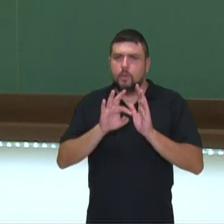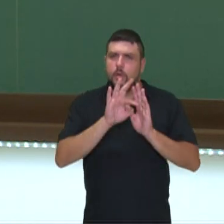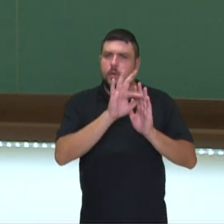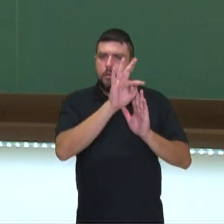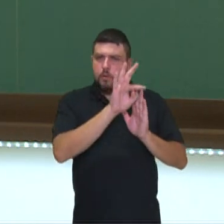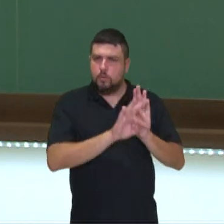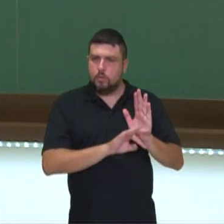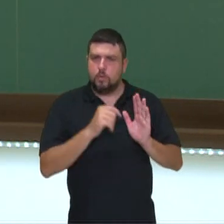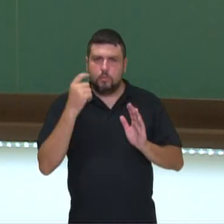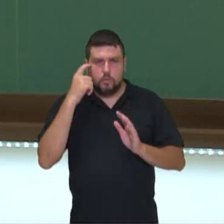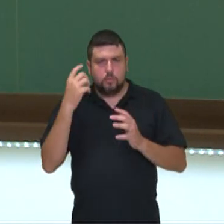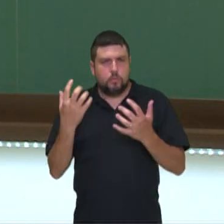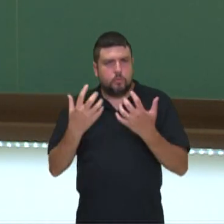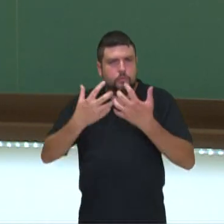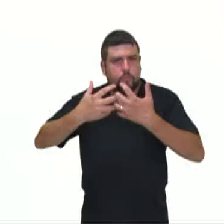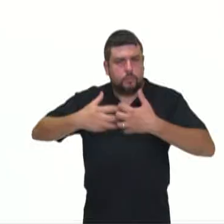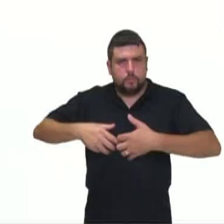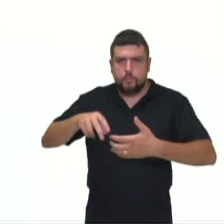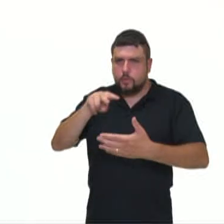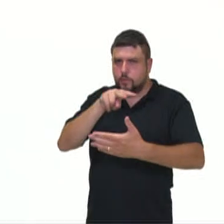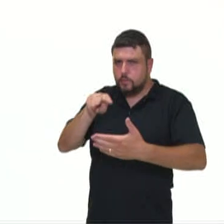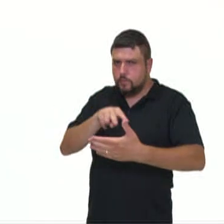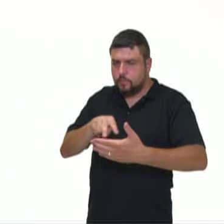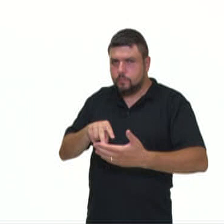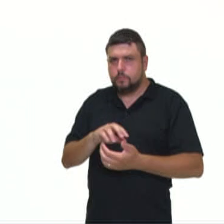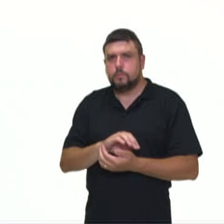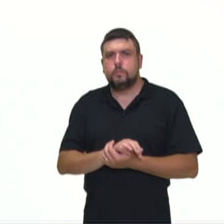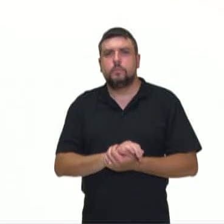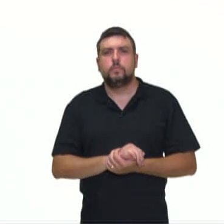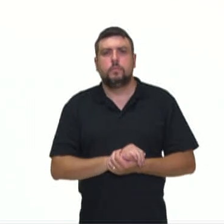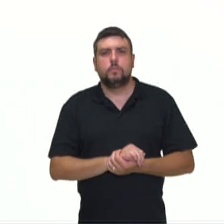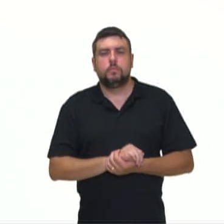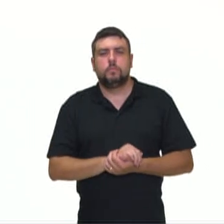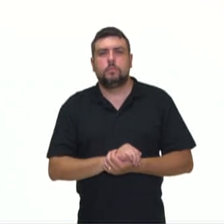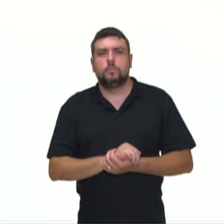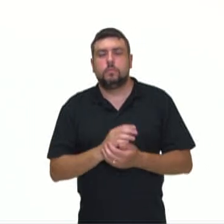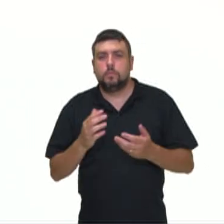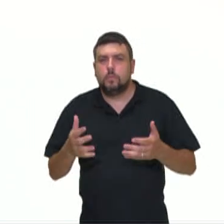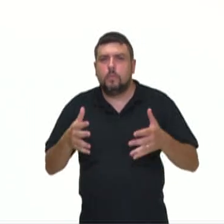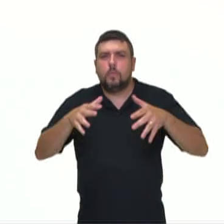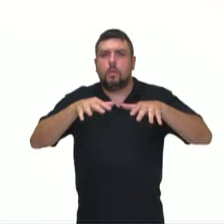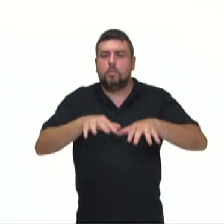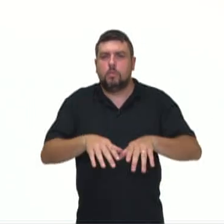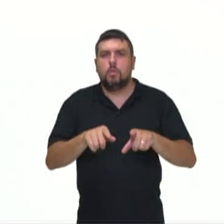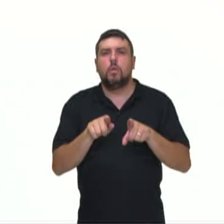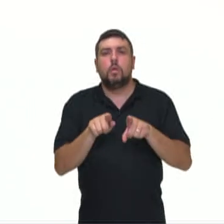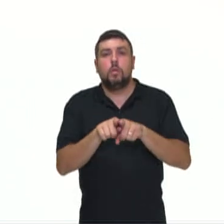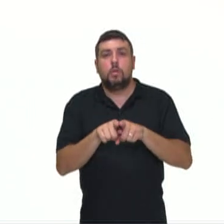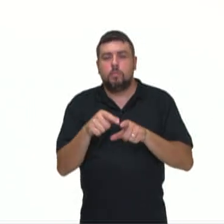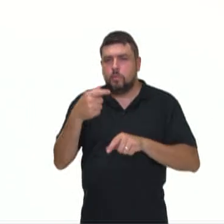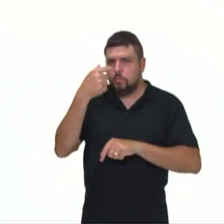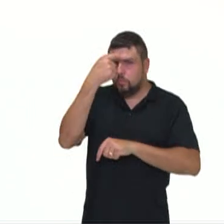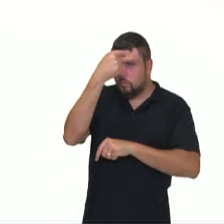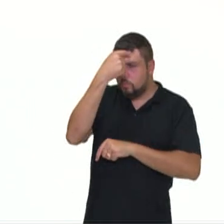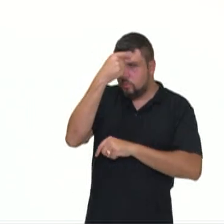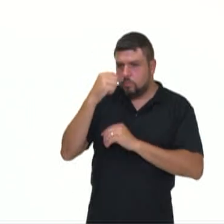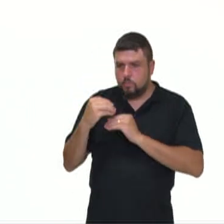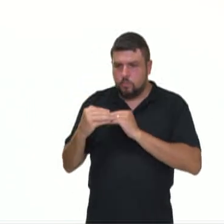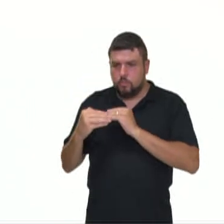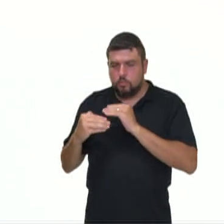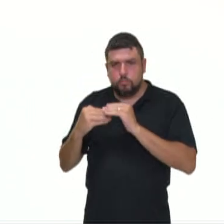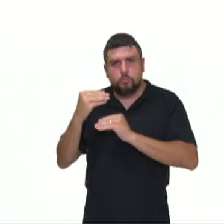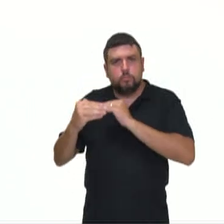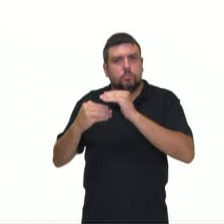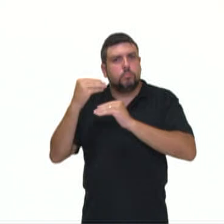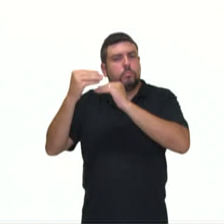que é importante que a gente leia. Além da questão da inclusão e do desenvolvimento cognitivo, que se